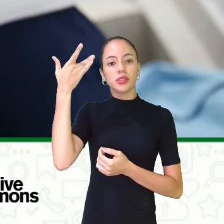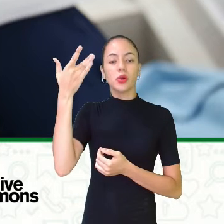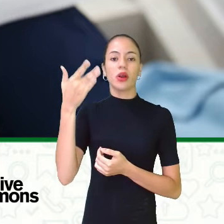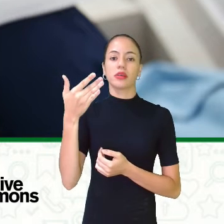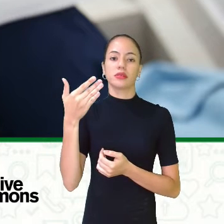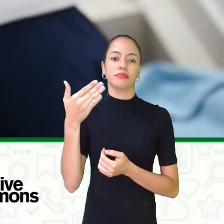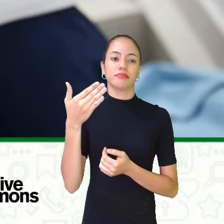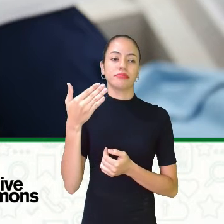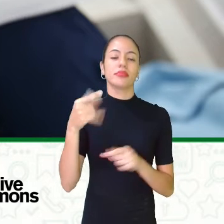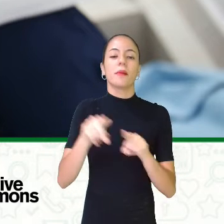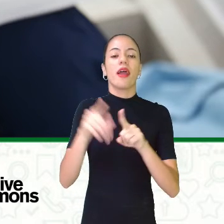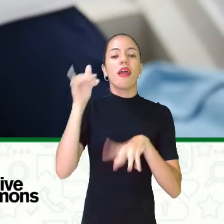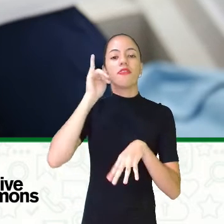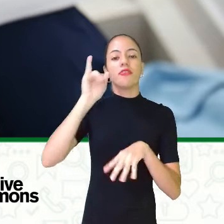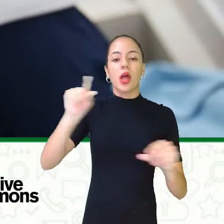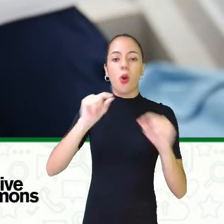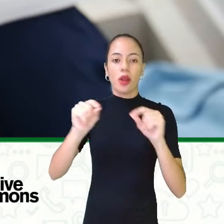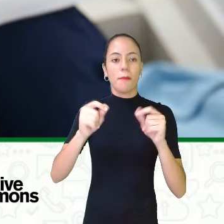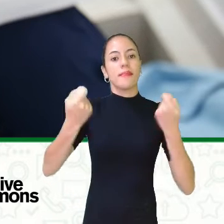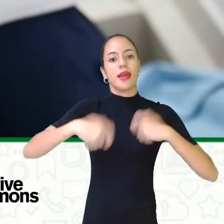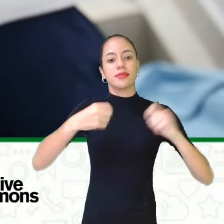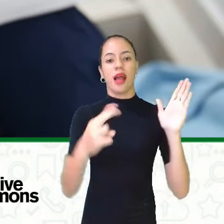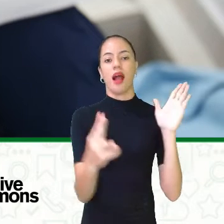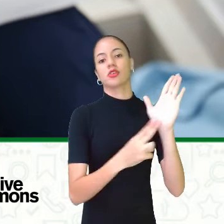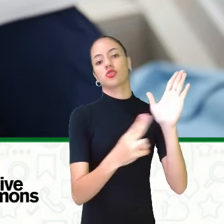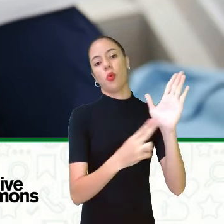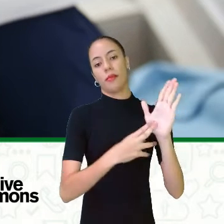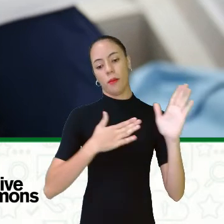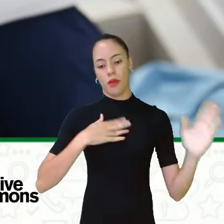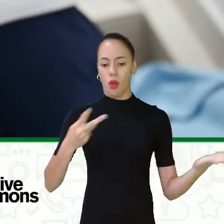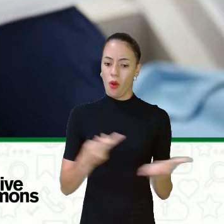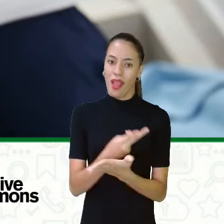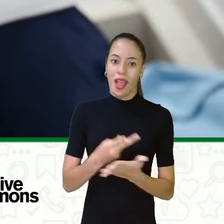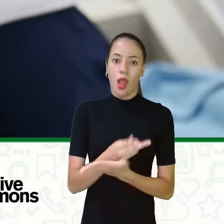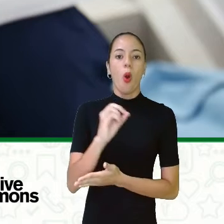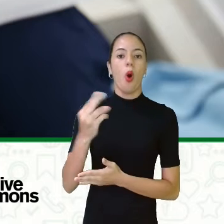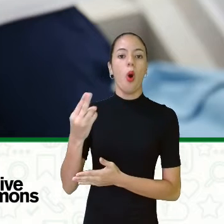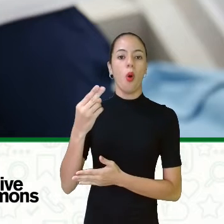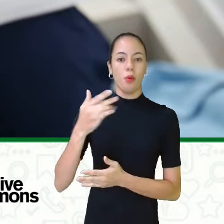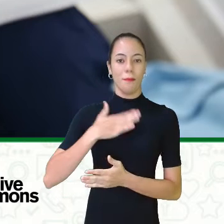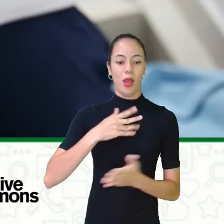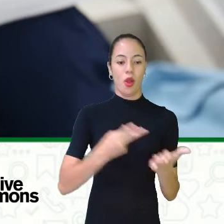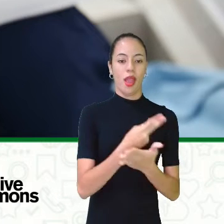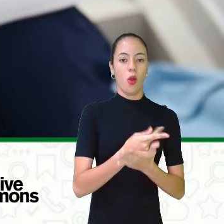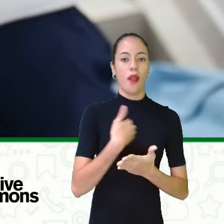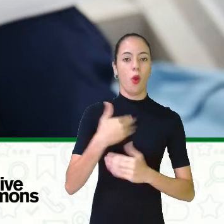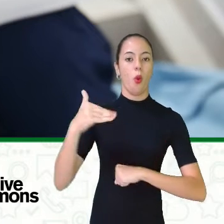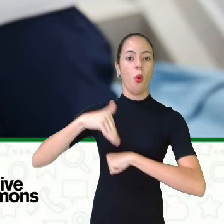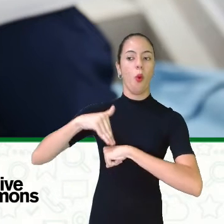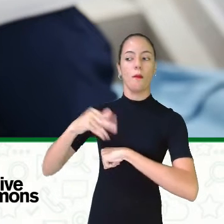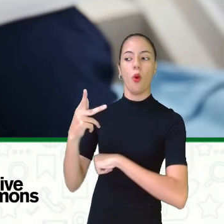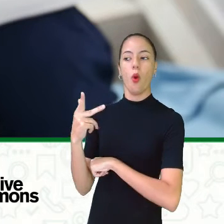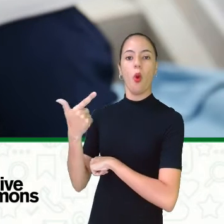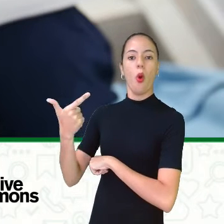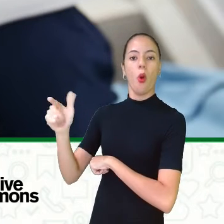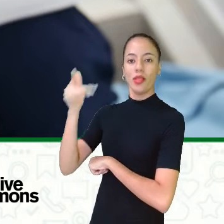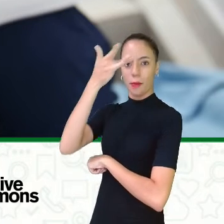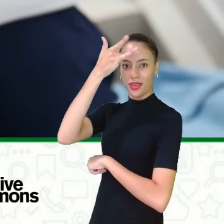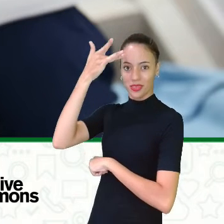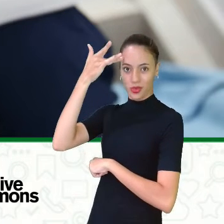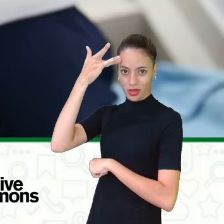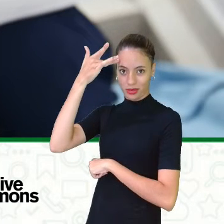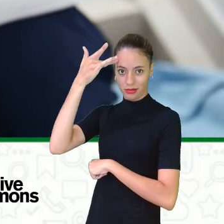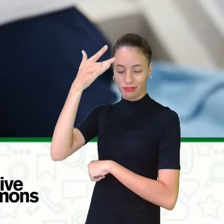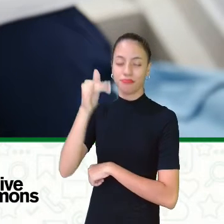Não assumir seus erros ou culpar o coleguinha. Então, por exemplo, Noronha, se eu estou aqui,